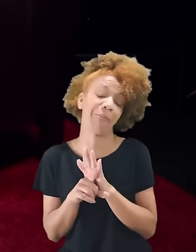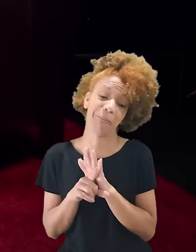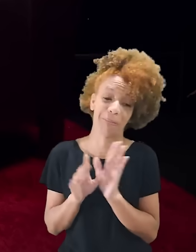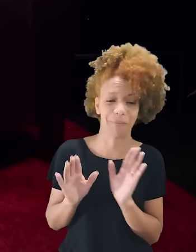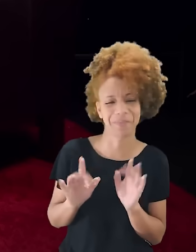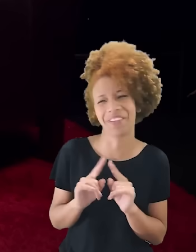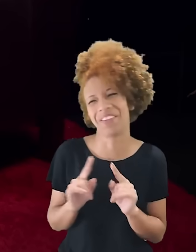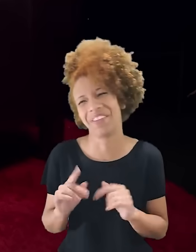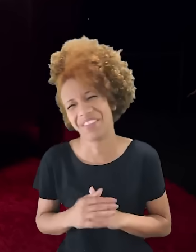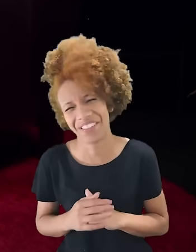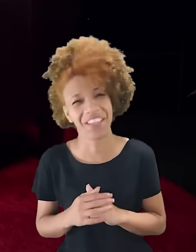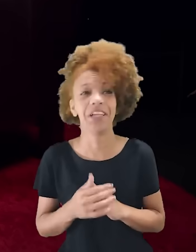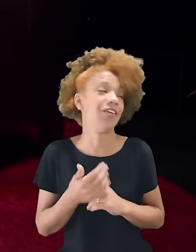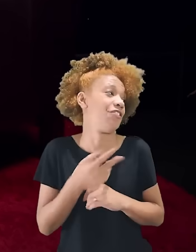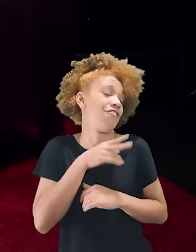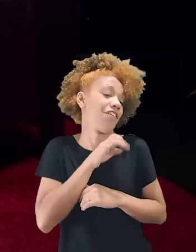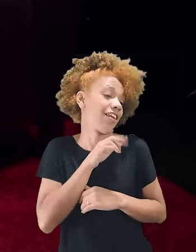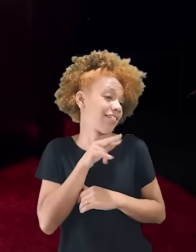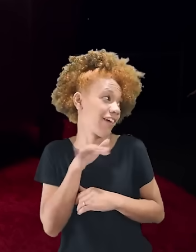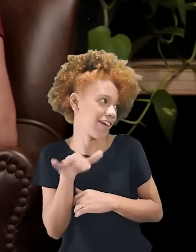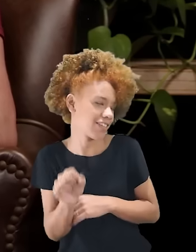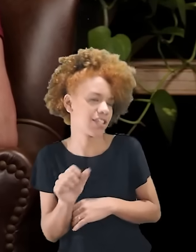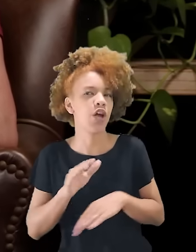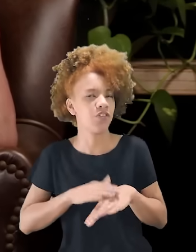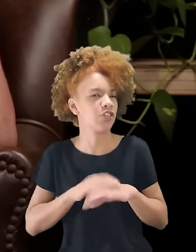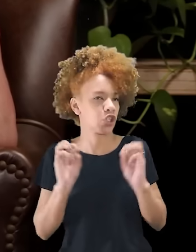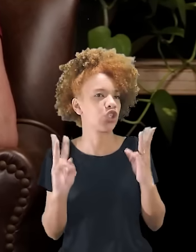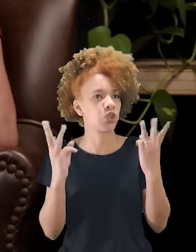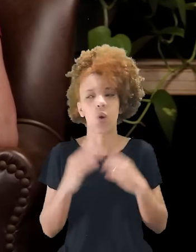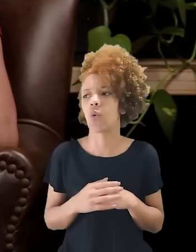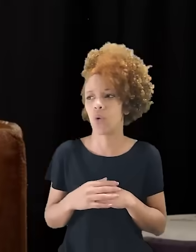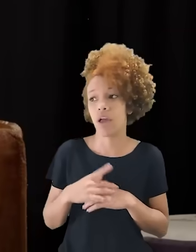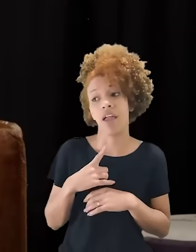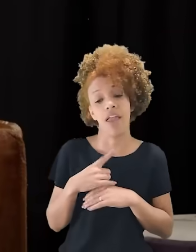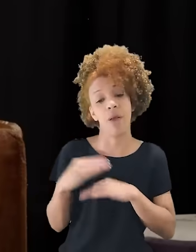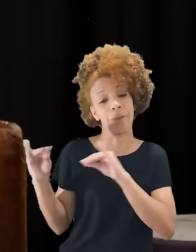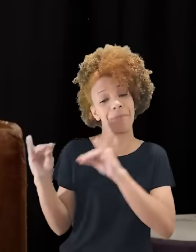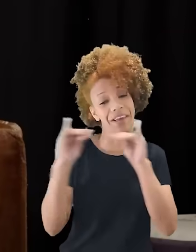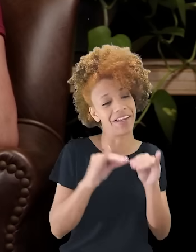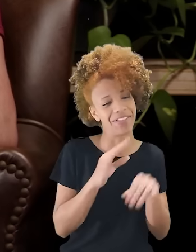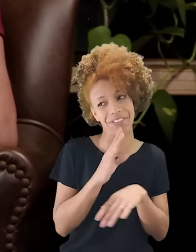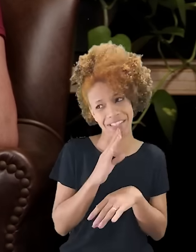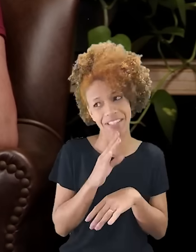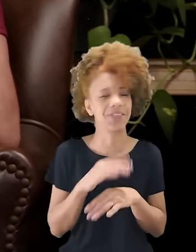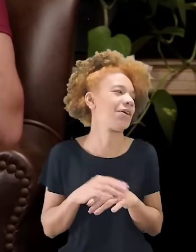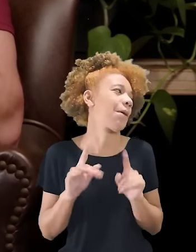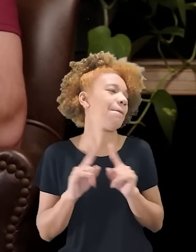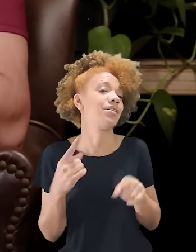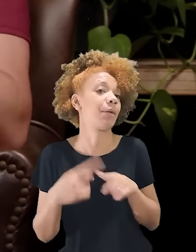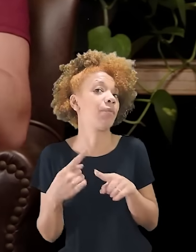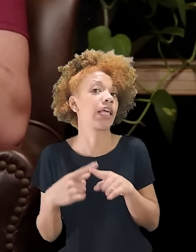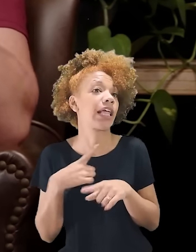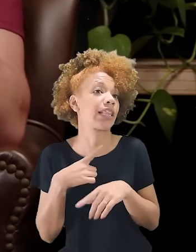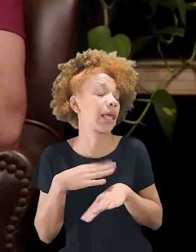legalizado tá bom porque Governador Valadares é o fif show agora recente lá eles vão como Imigrantes é porque a galera já é o